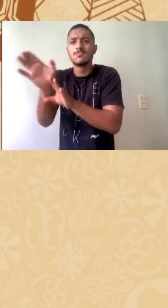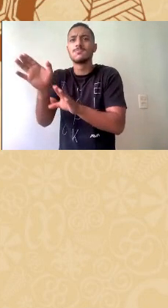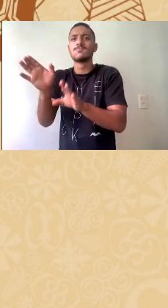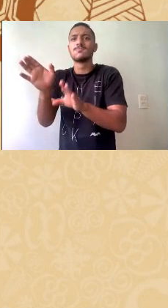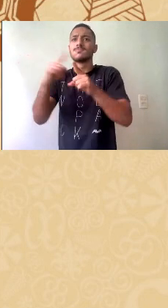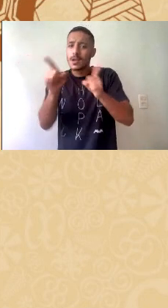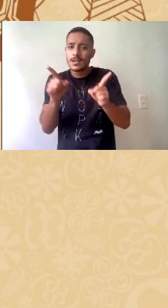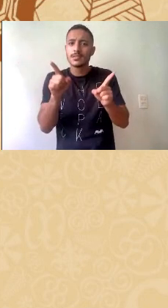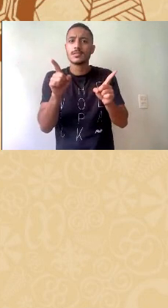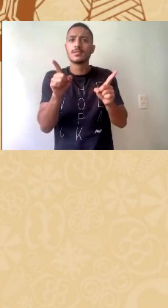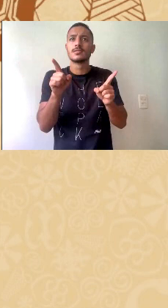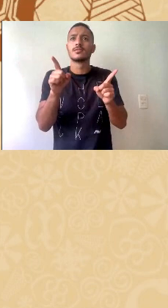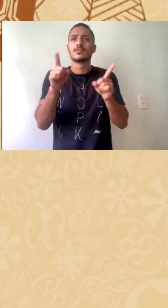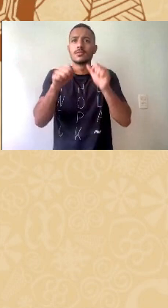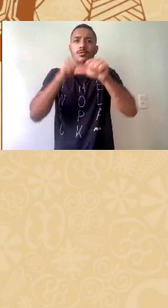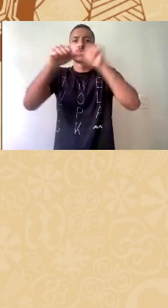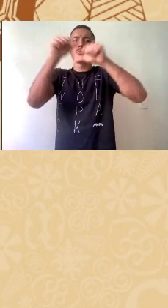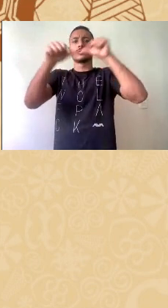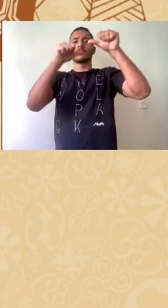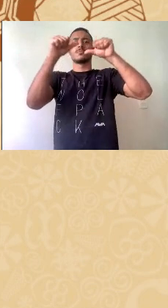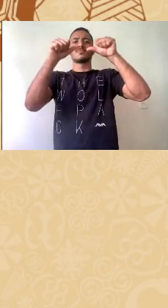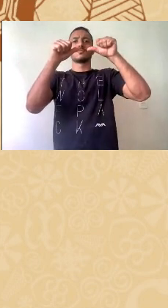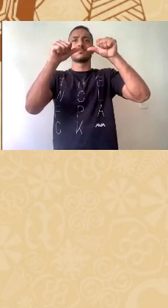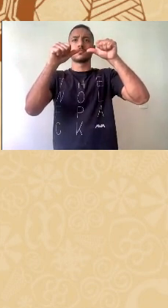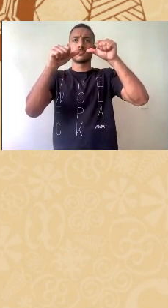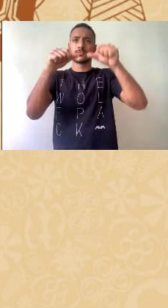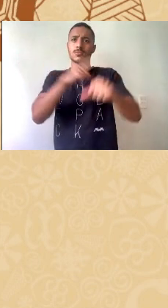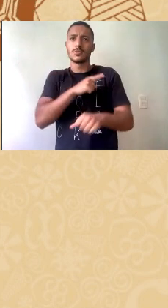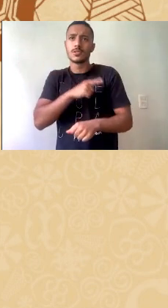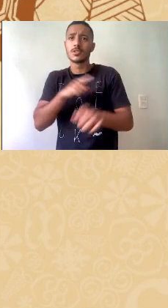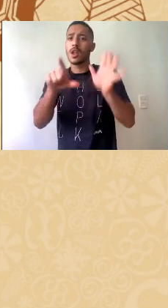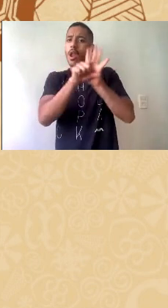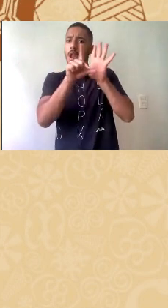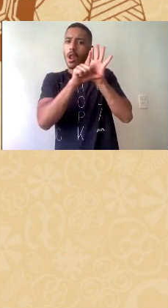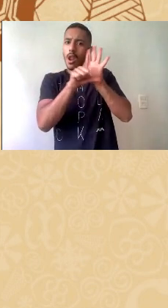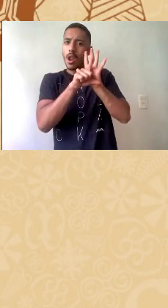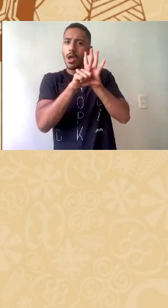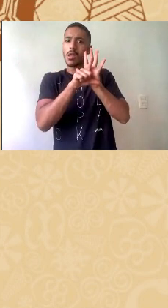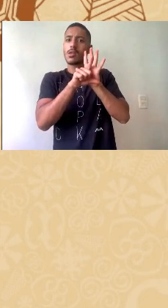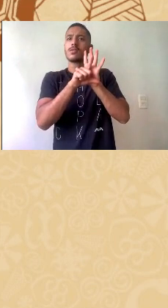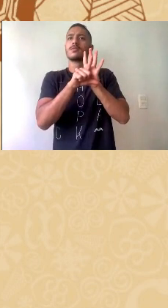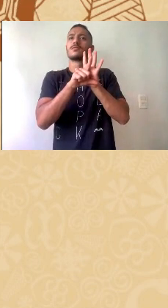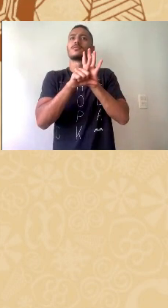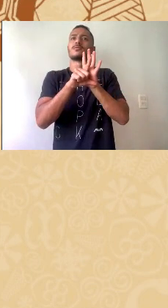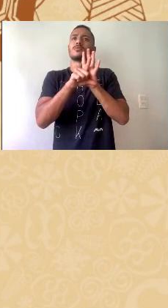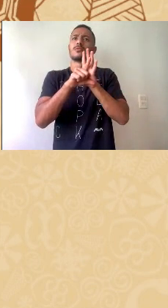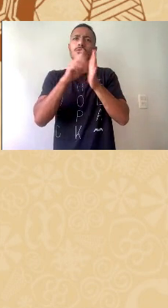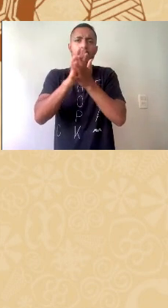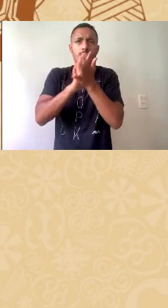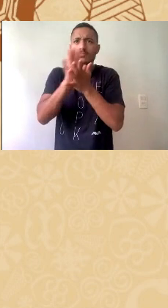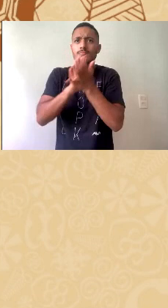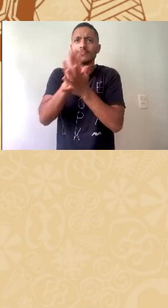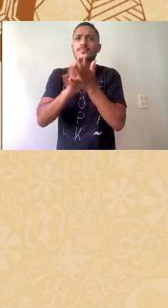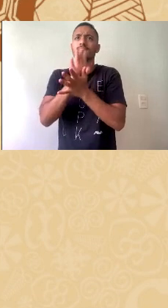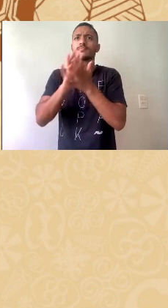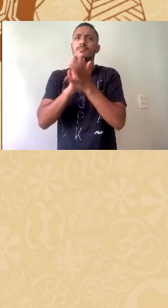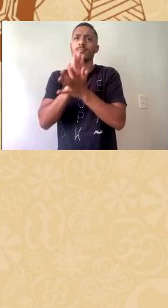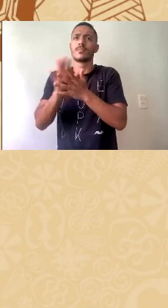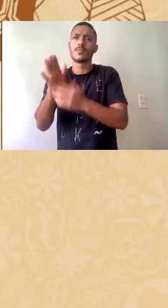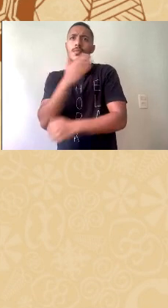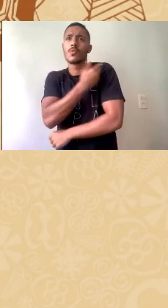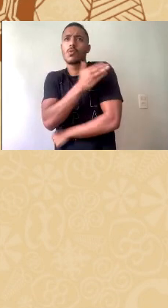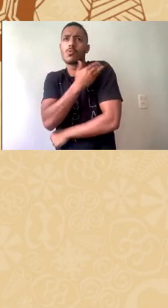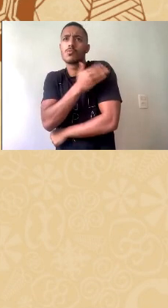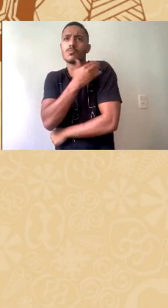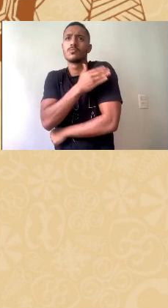Propugava uma criação de uma legislação antidiscriminatória para o país, e teve, né, uma influência do movimento francês, das lutas de